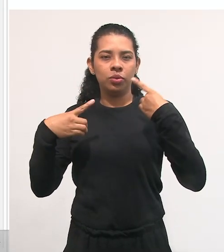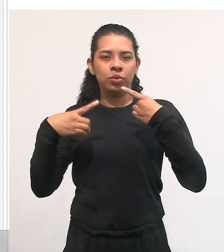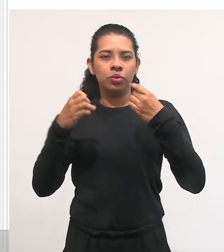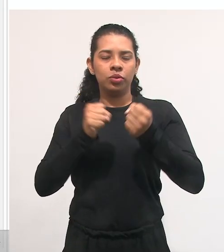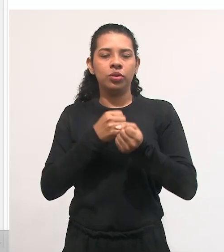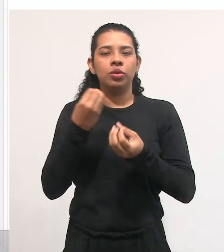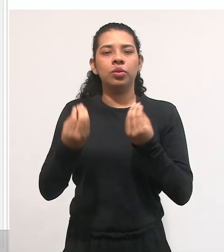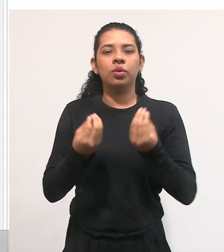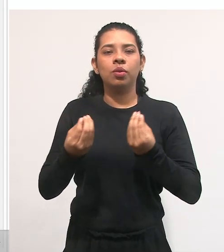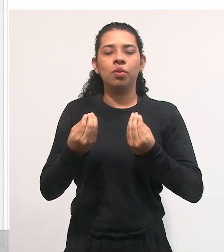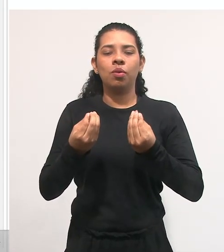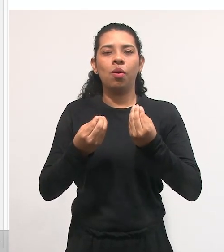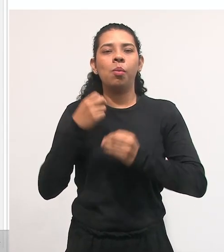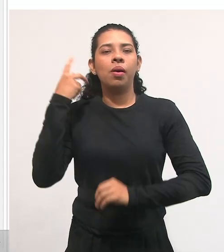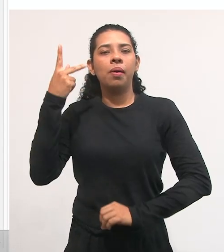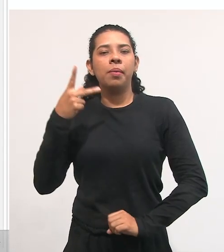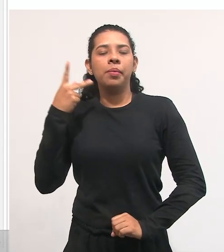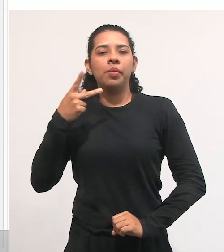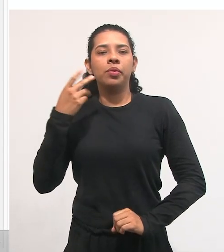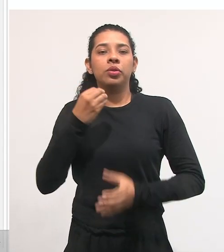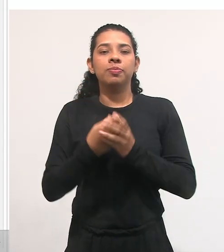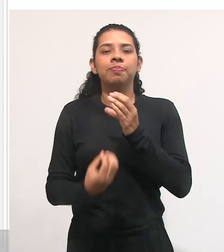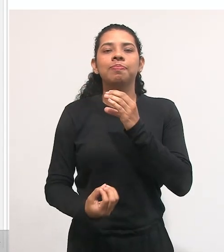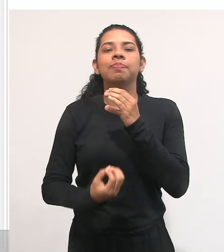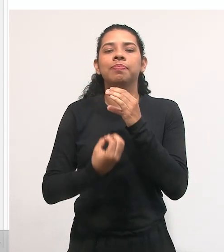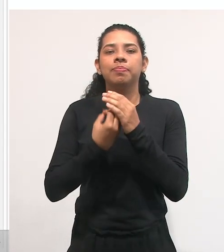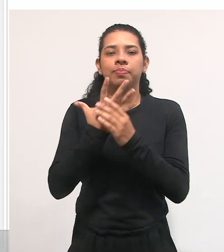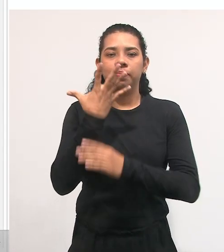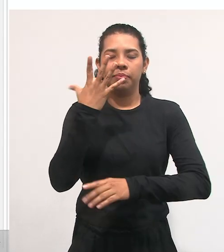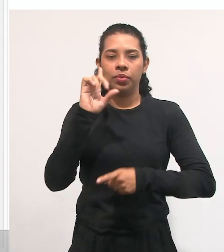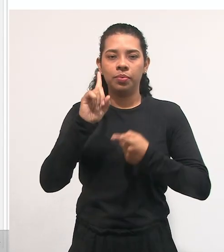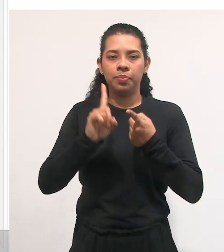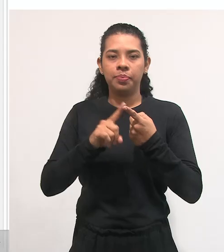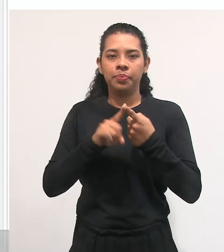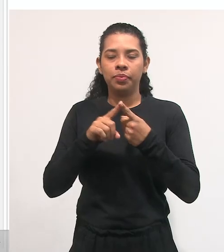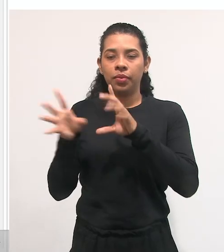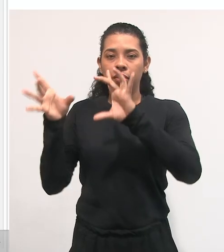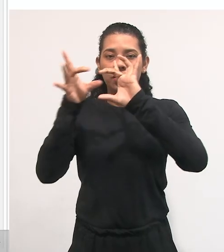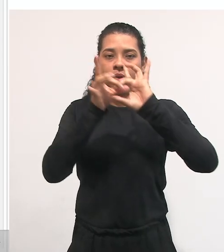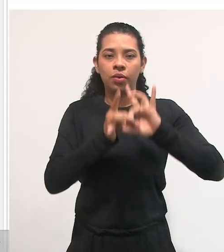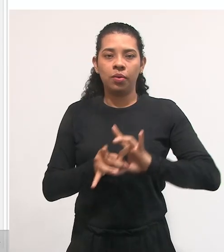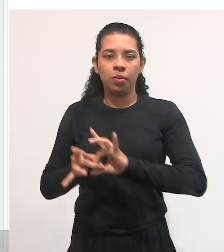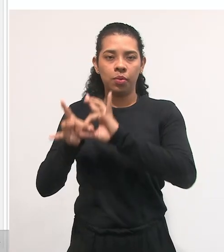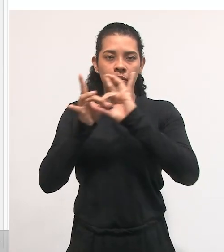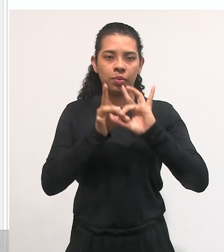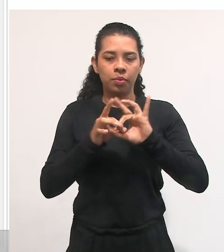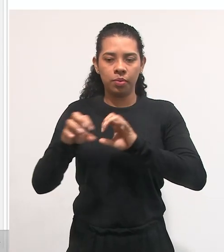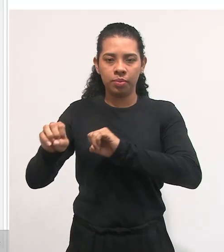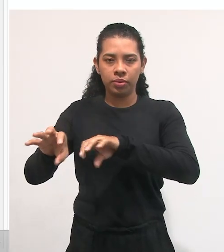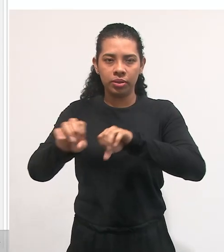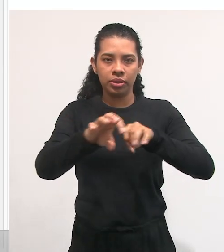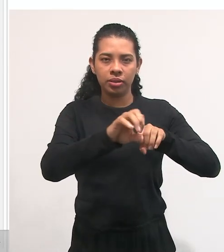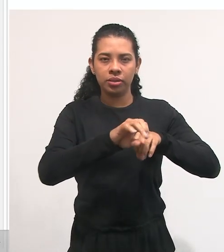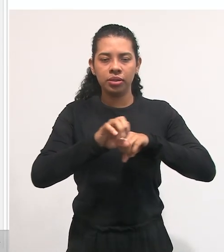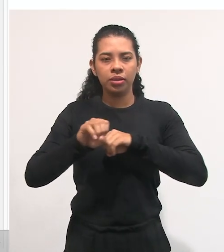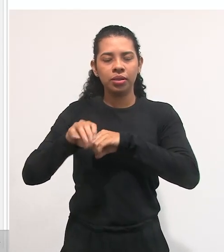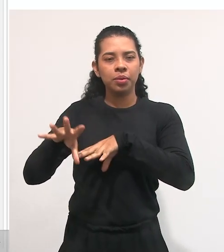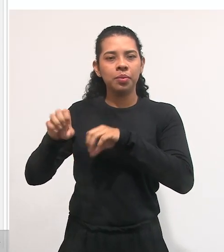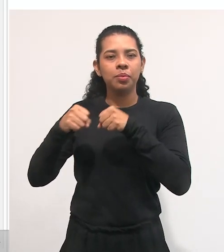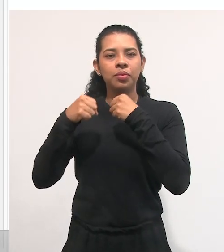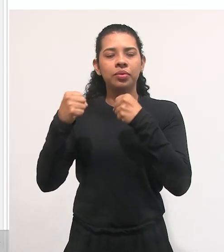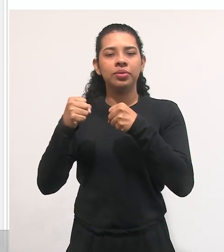forma como o currículo é proposto e implementado. Analisar as conexões entre conhecimento, ensino e poder no campo da